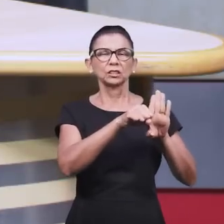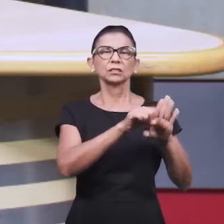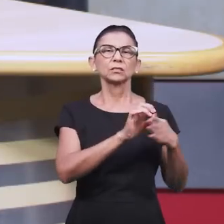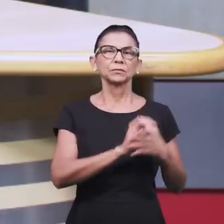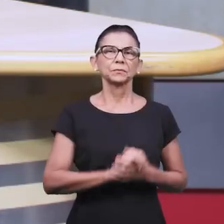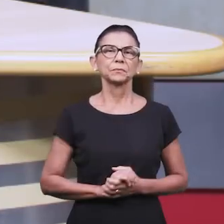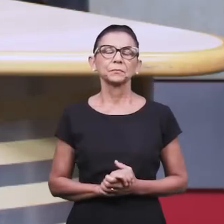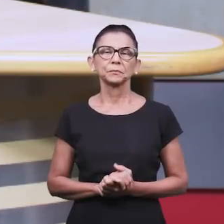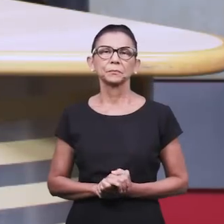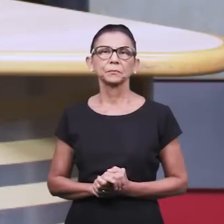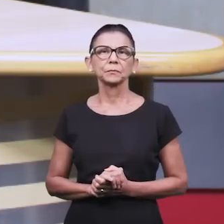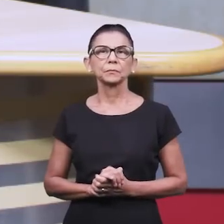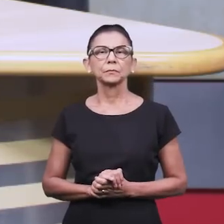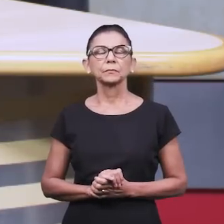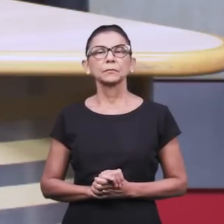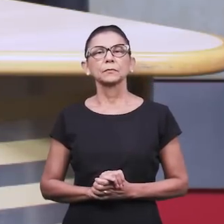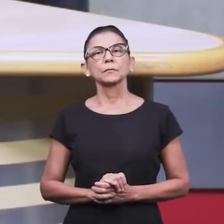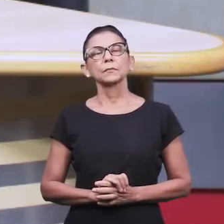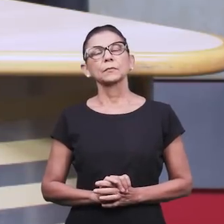Mesmo